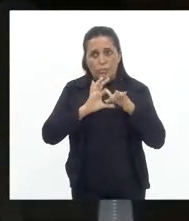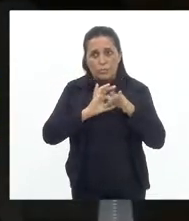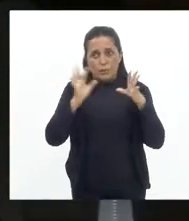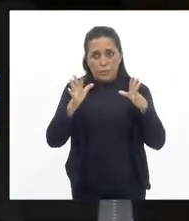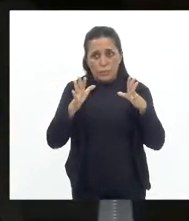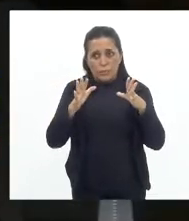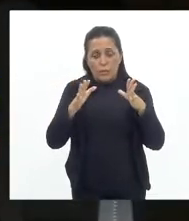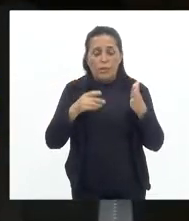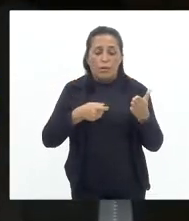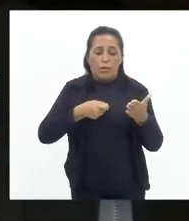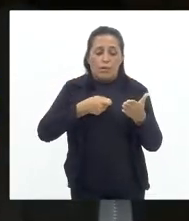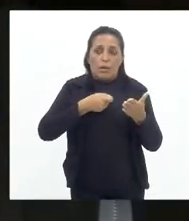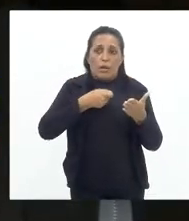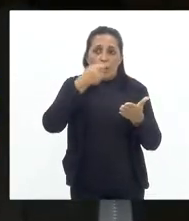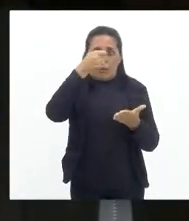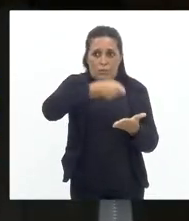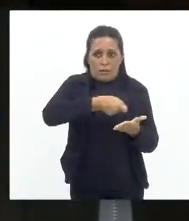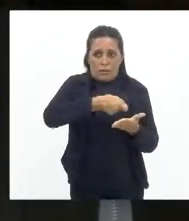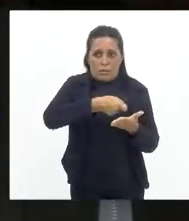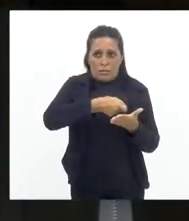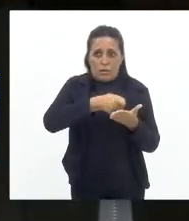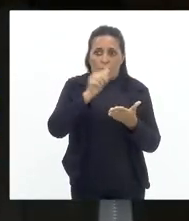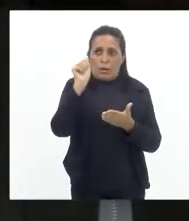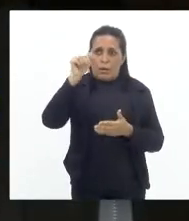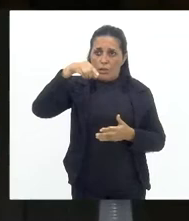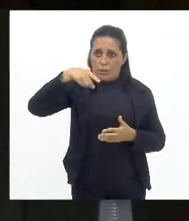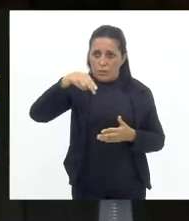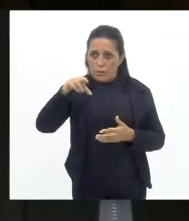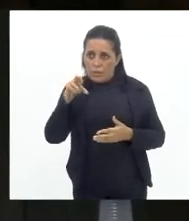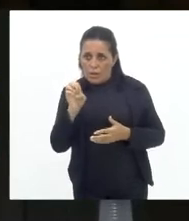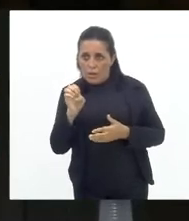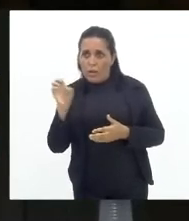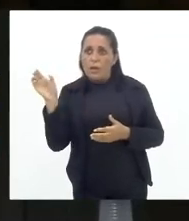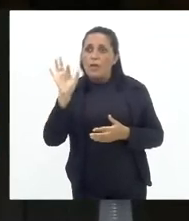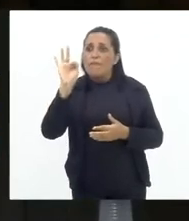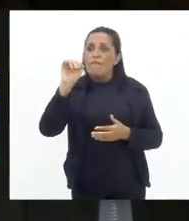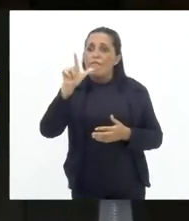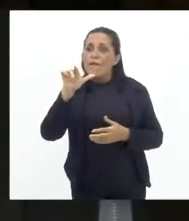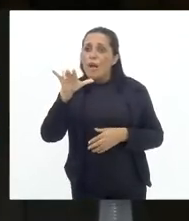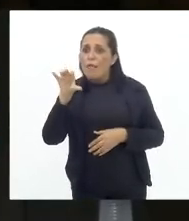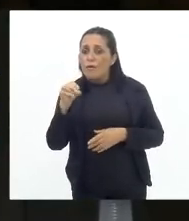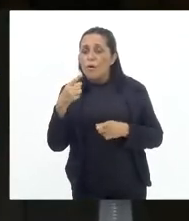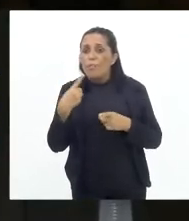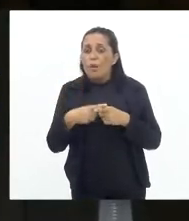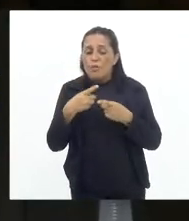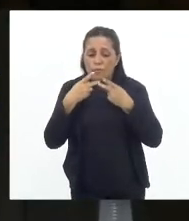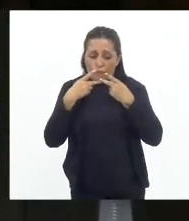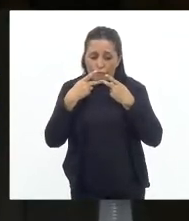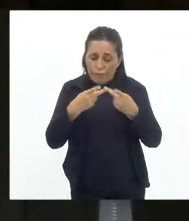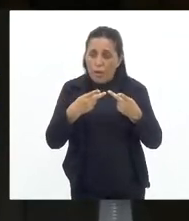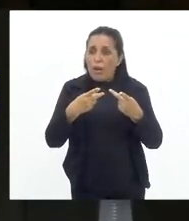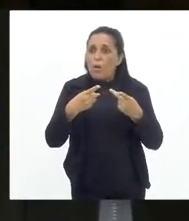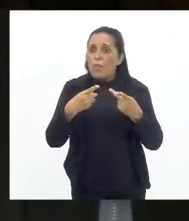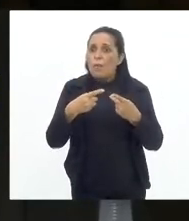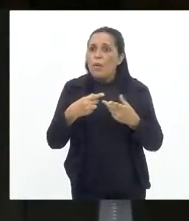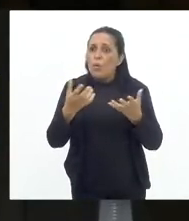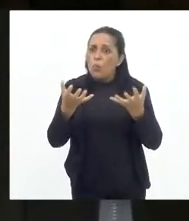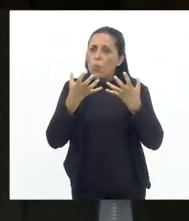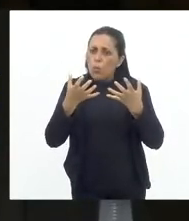a coautoria desse projeto de lei ao Deputado André Ceciliano e o deputado Flávio serafini e isso dito eu queria